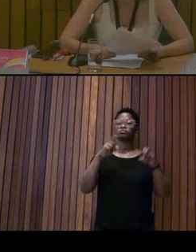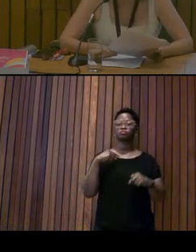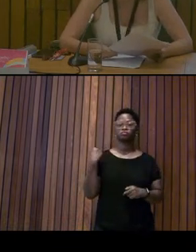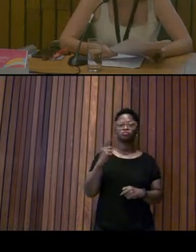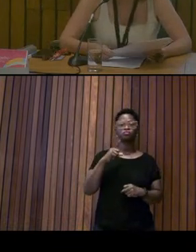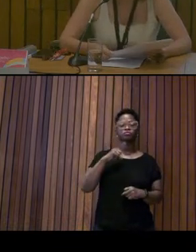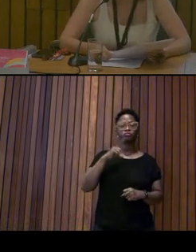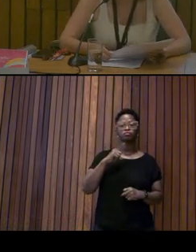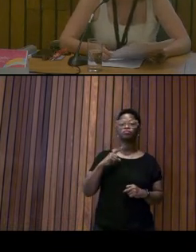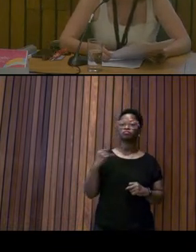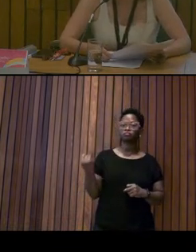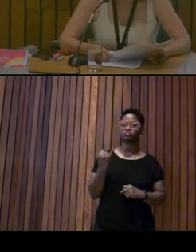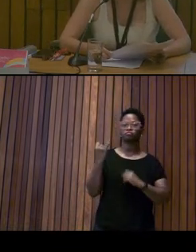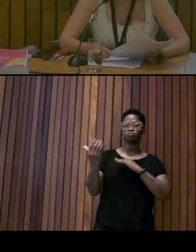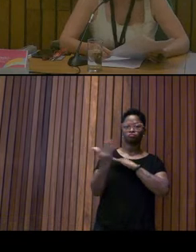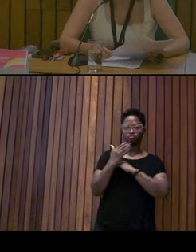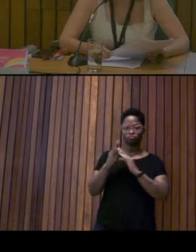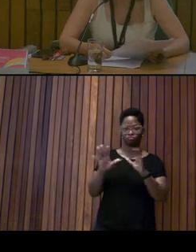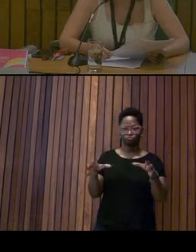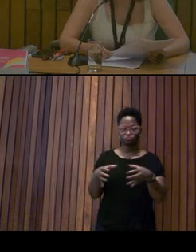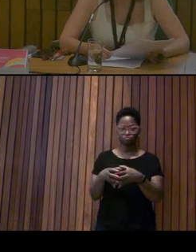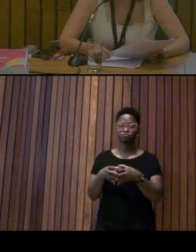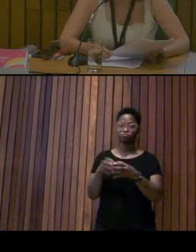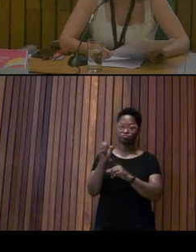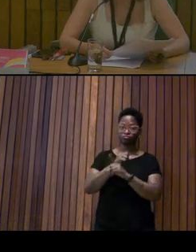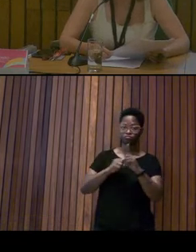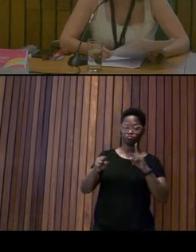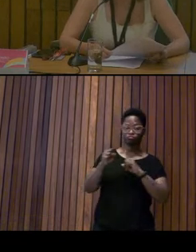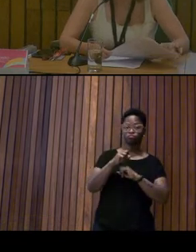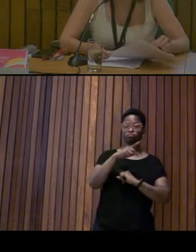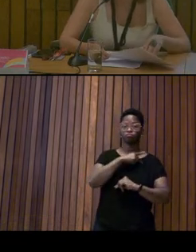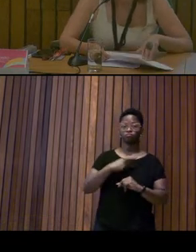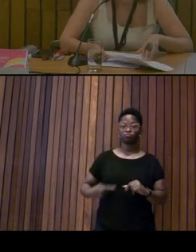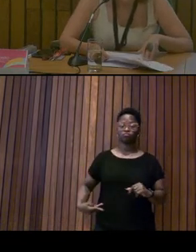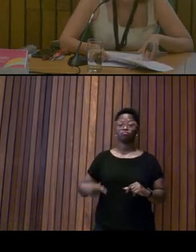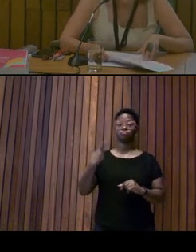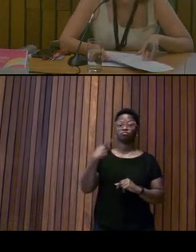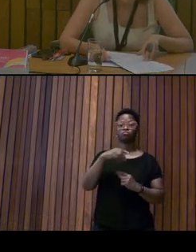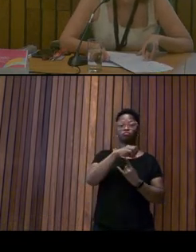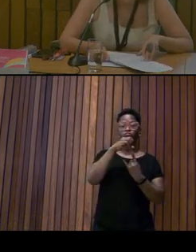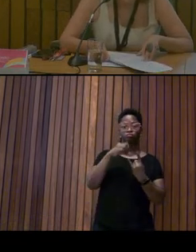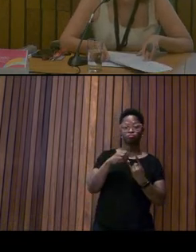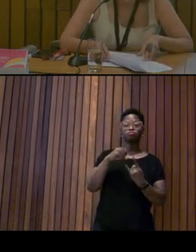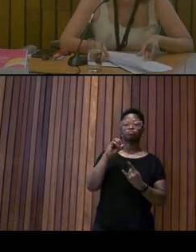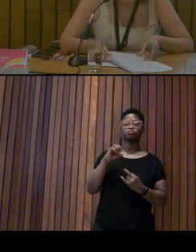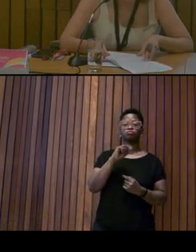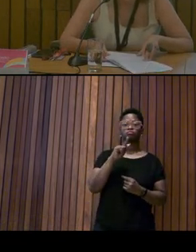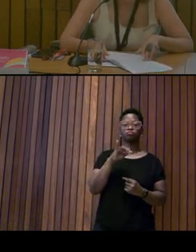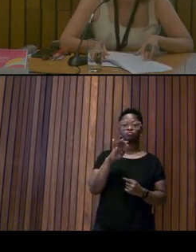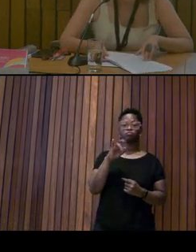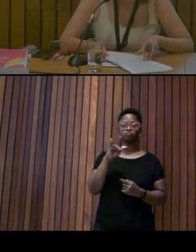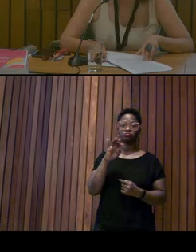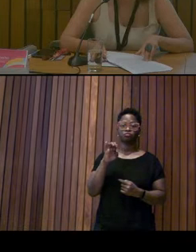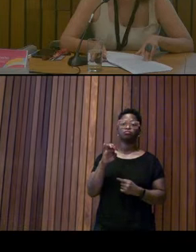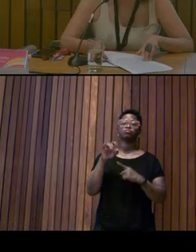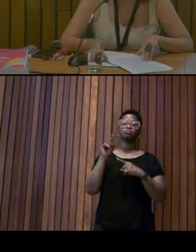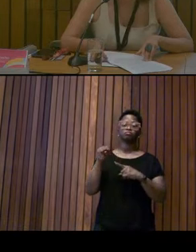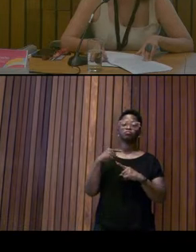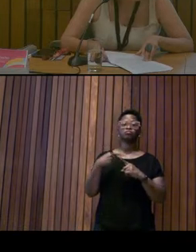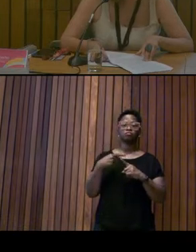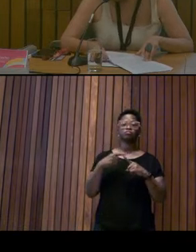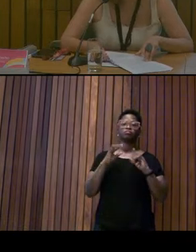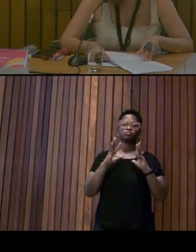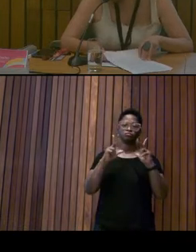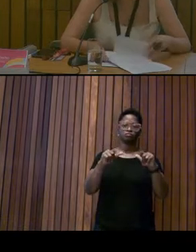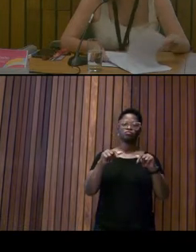tivemos a valiosa colaboração da equipe da Cooperação Social da Presidência da Fiocruz, coordenada por José Leonídio, e definimos que os murais deveriam ser